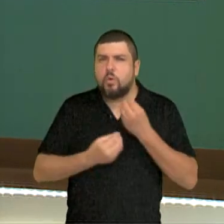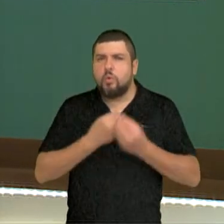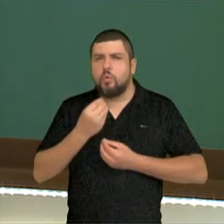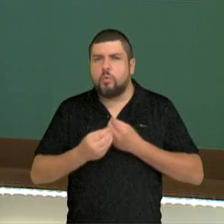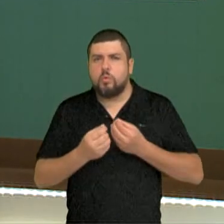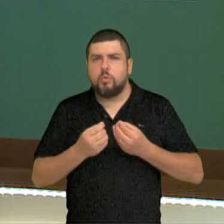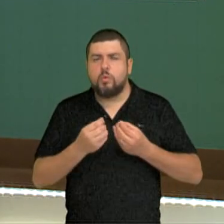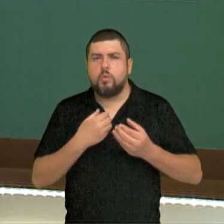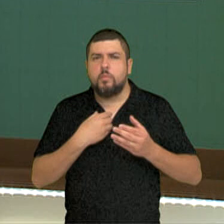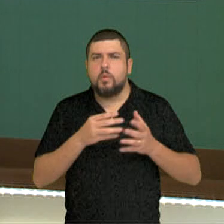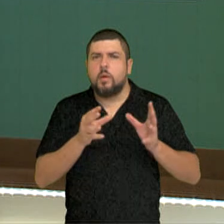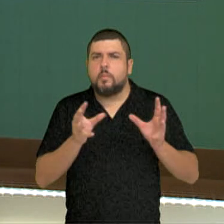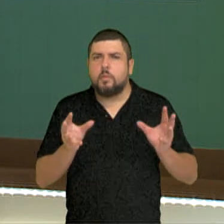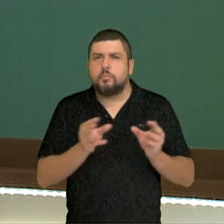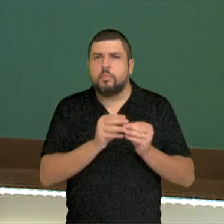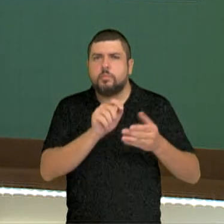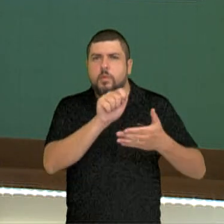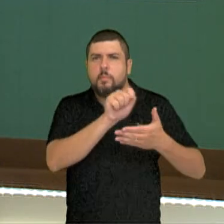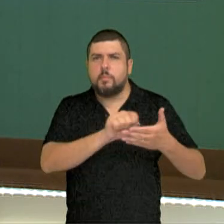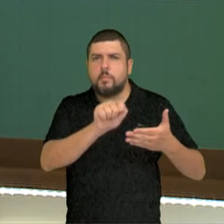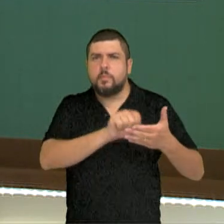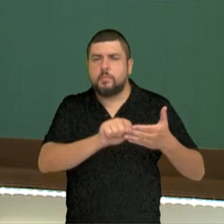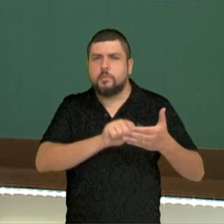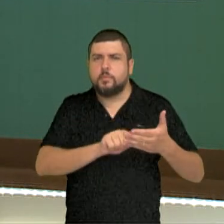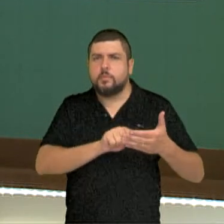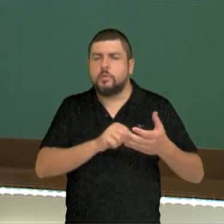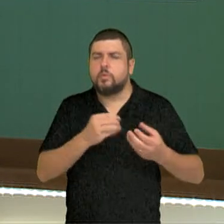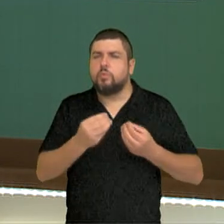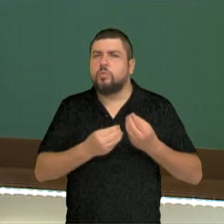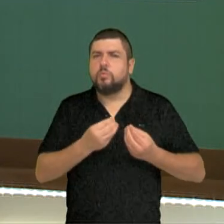de como produzir essa resenha.